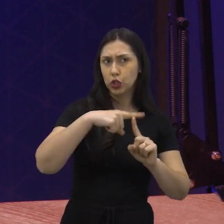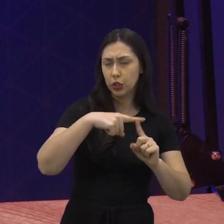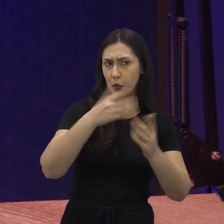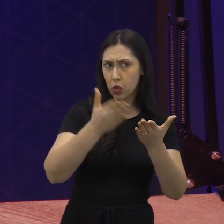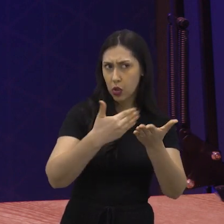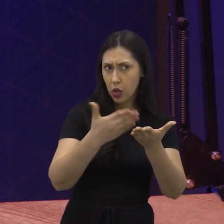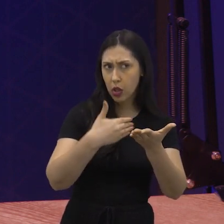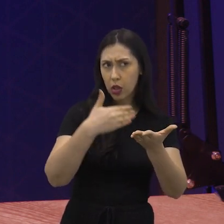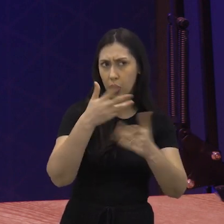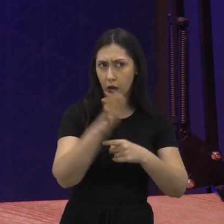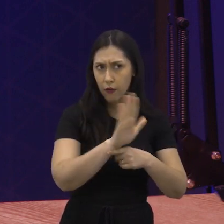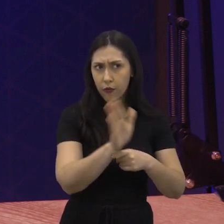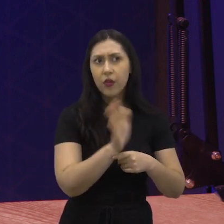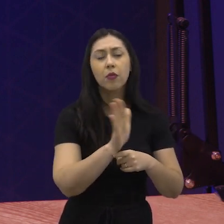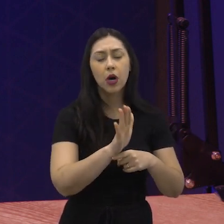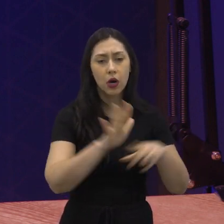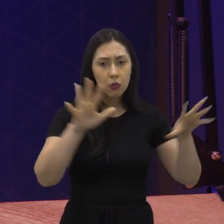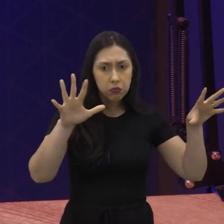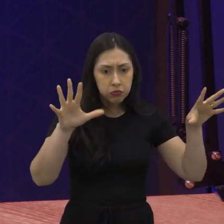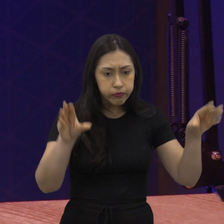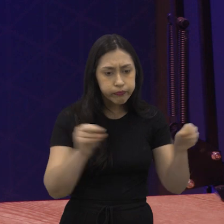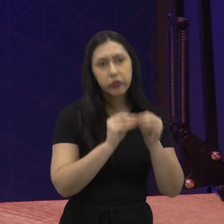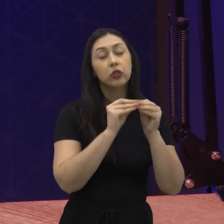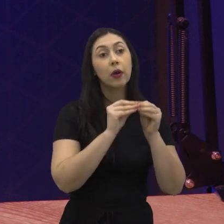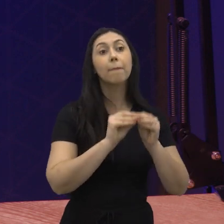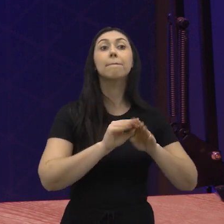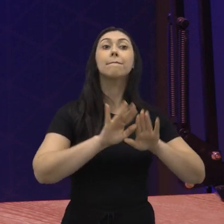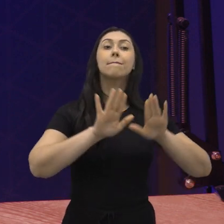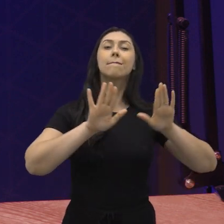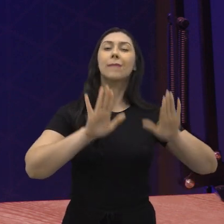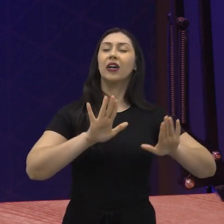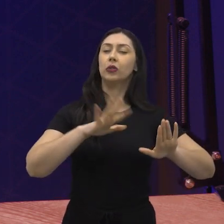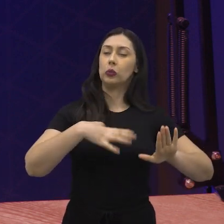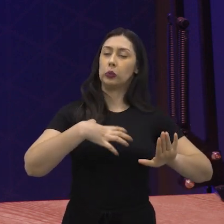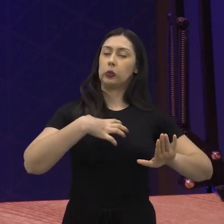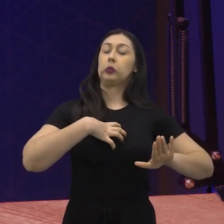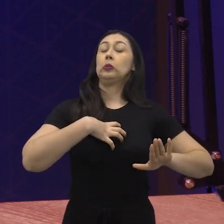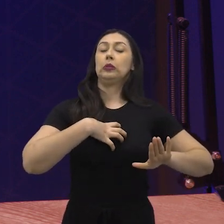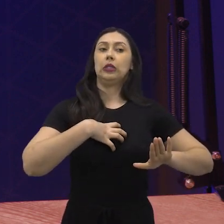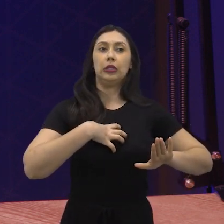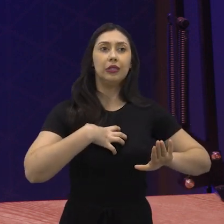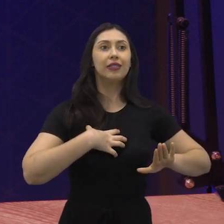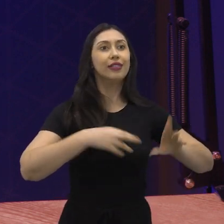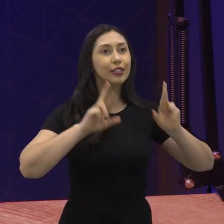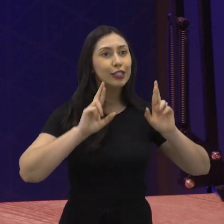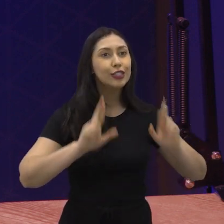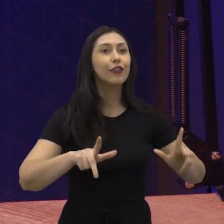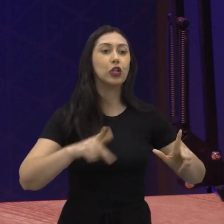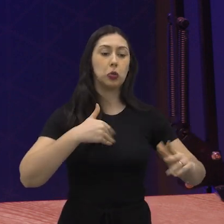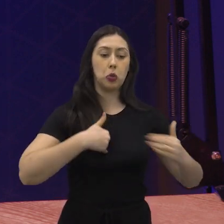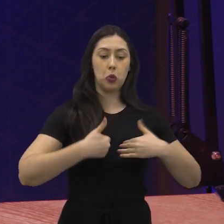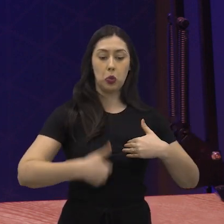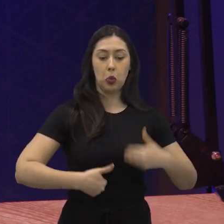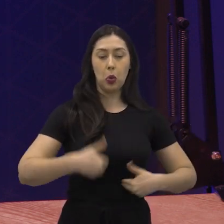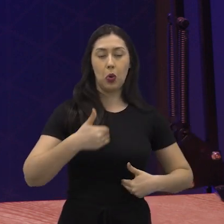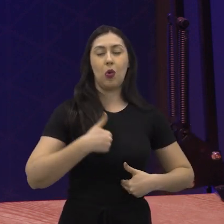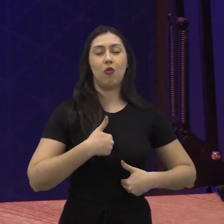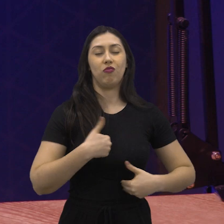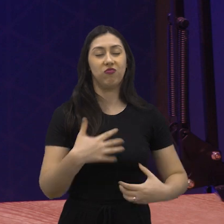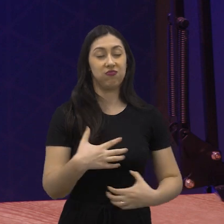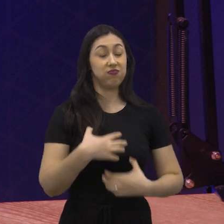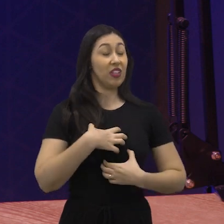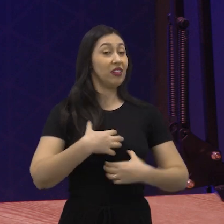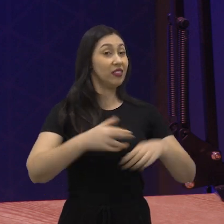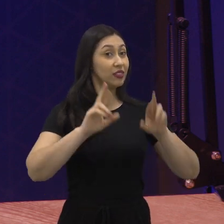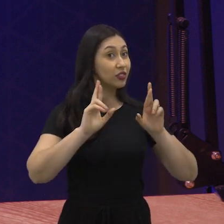né, literários e no cinema essas duas palavras se misturem, mas quando a gente vai sentir, né, no nosso corpo, na nossa